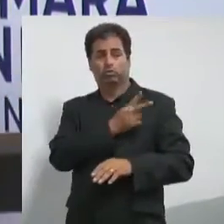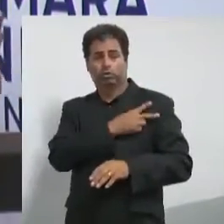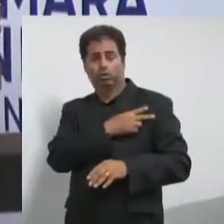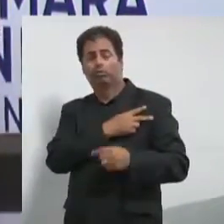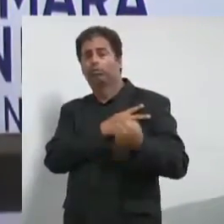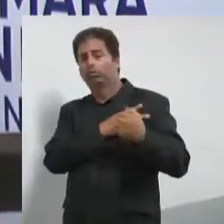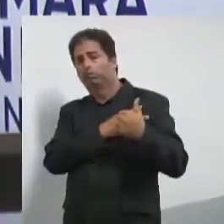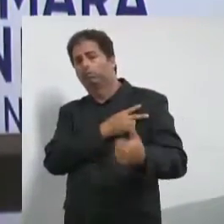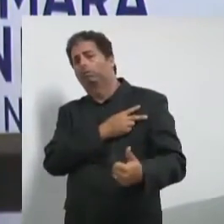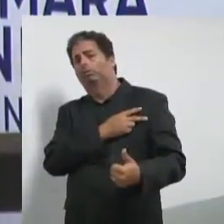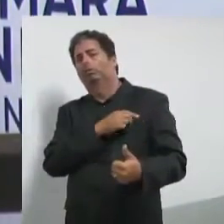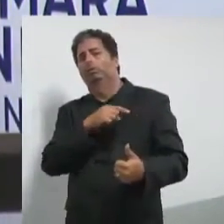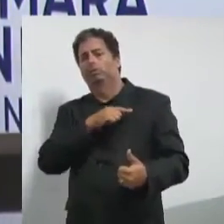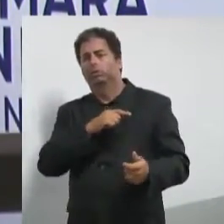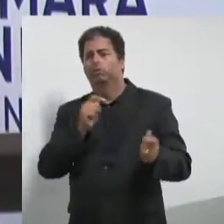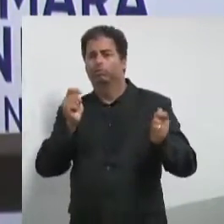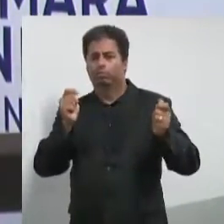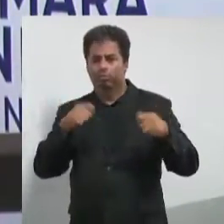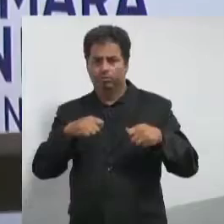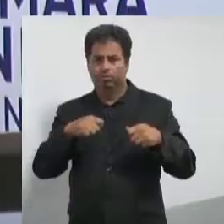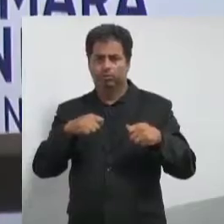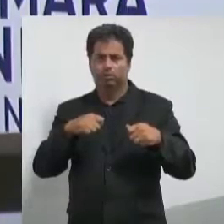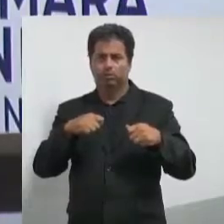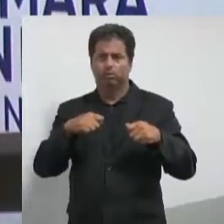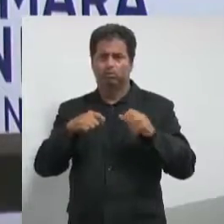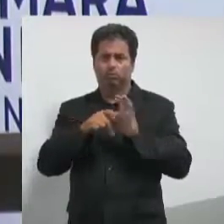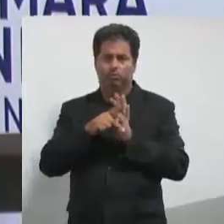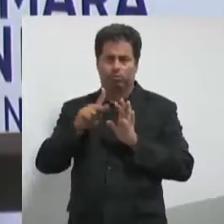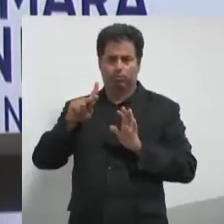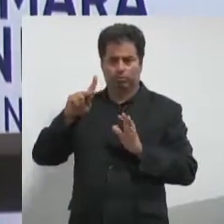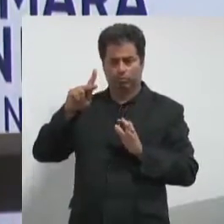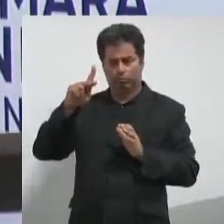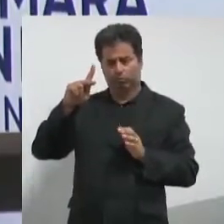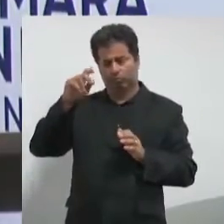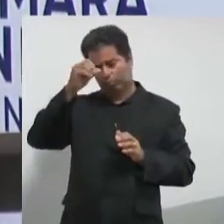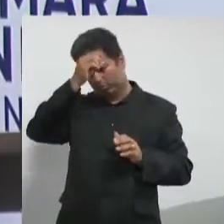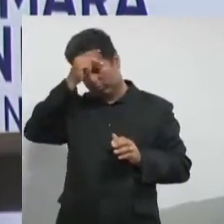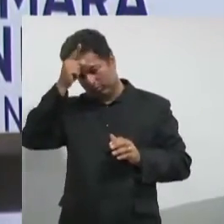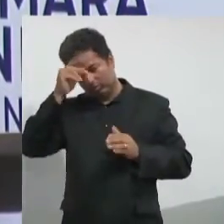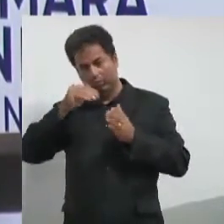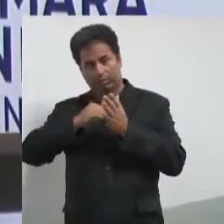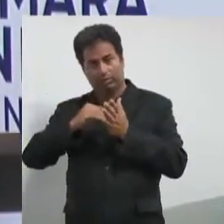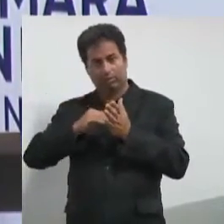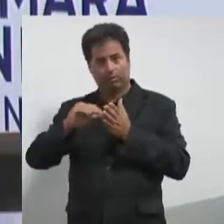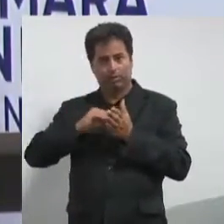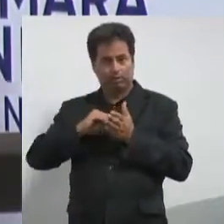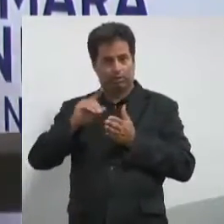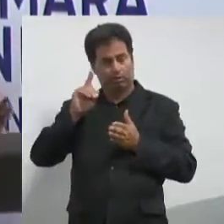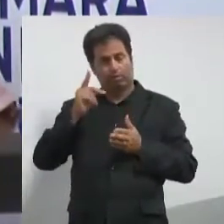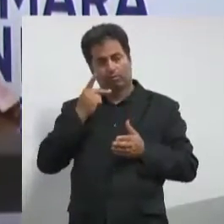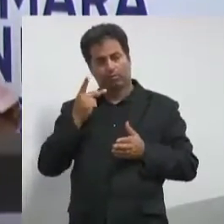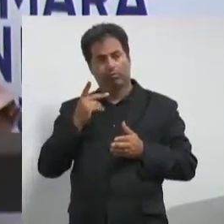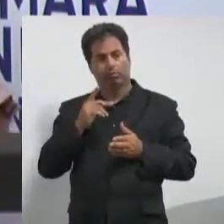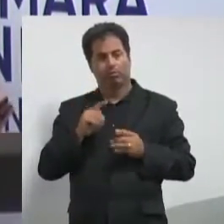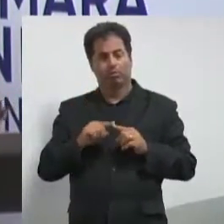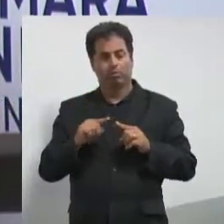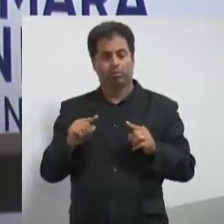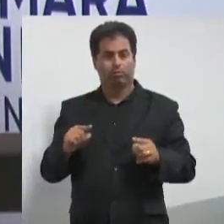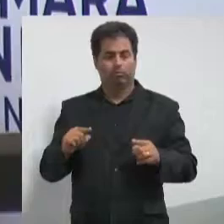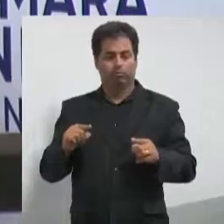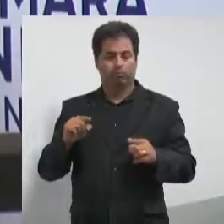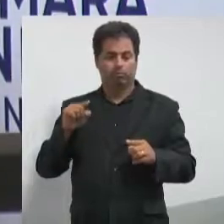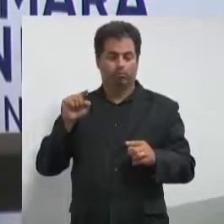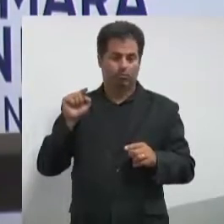estão aí dentro da competência do senhor prefeito, dos secretários, para que eles possam nomear. Mas o órgão,